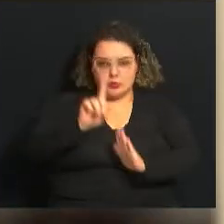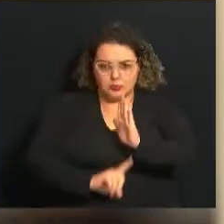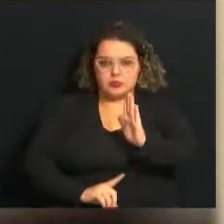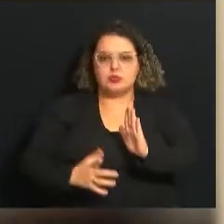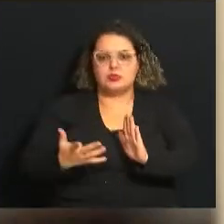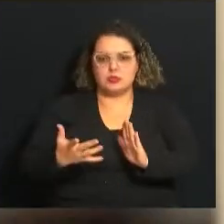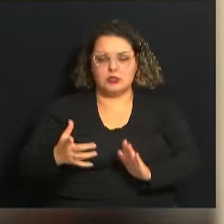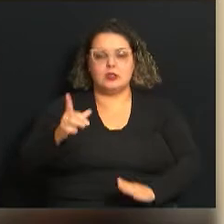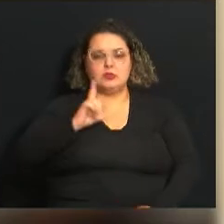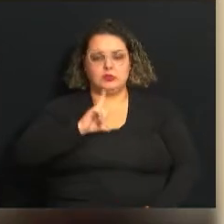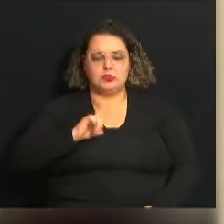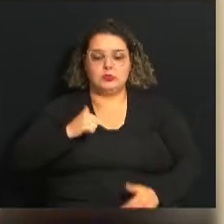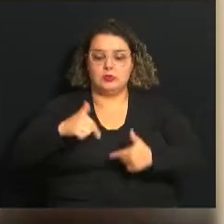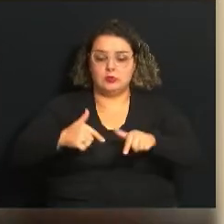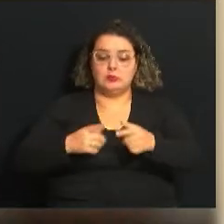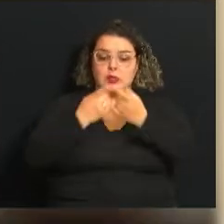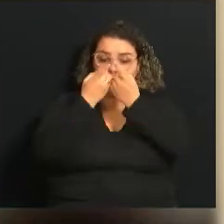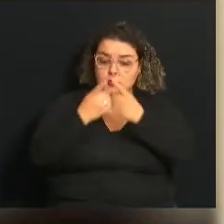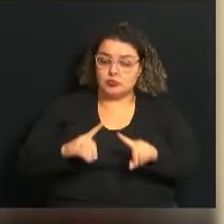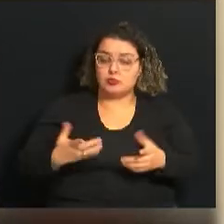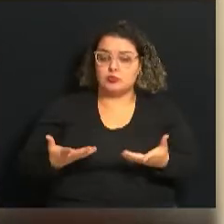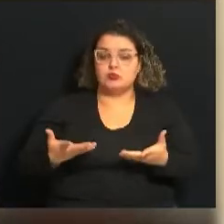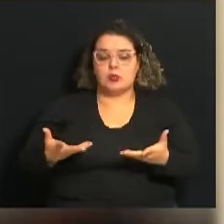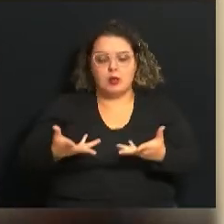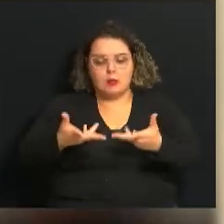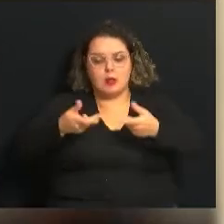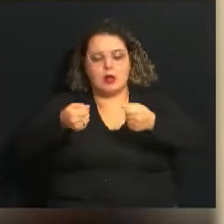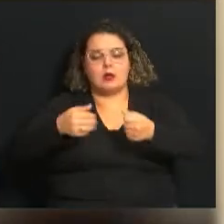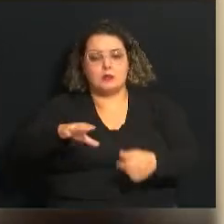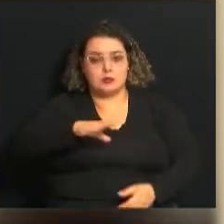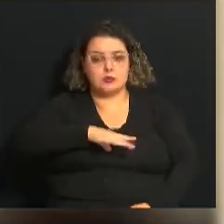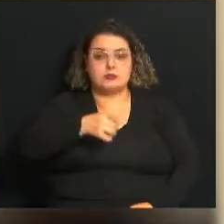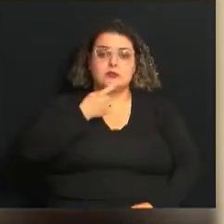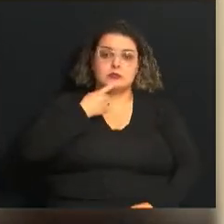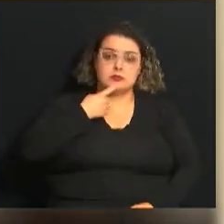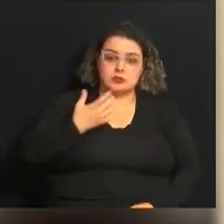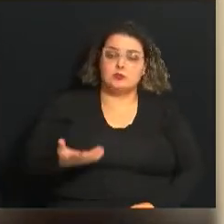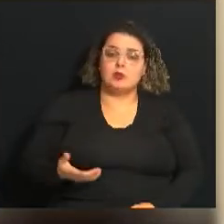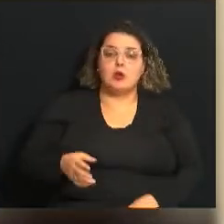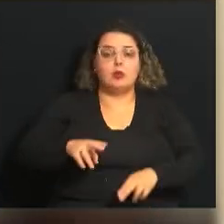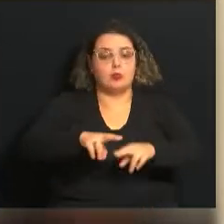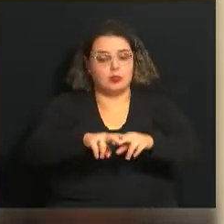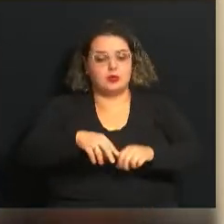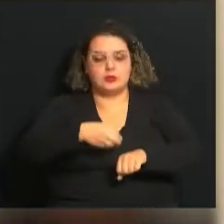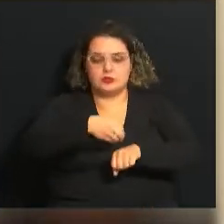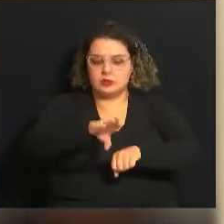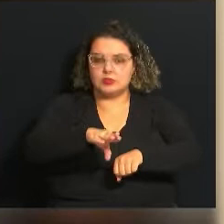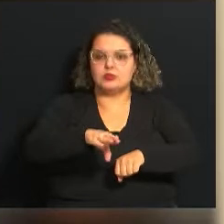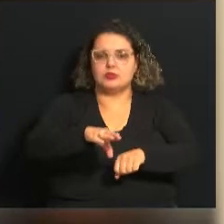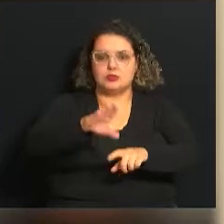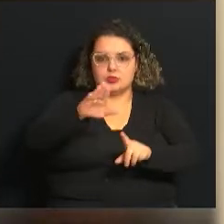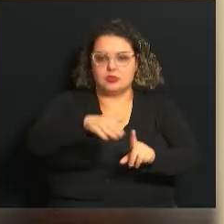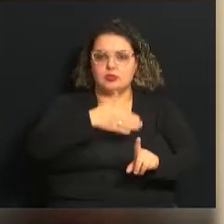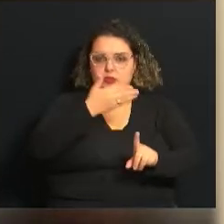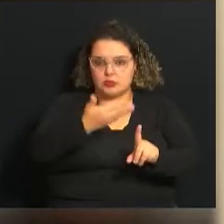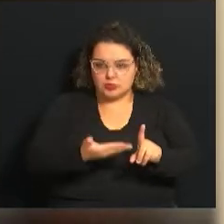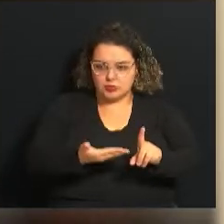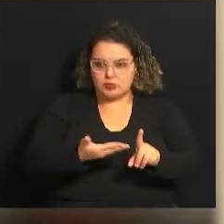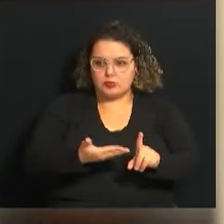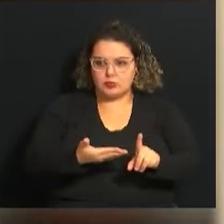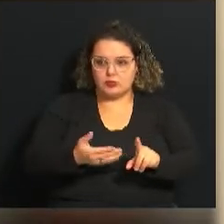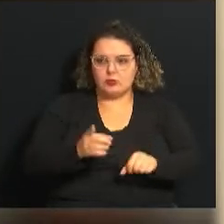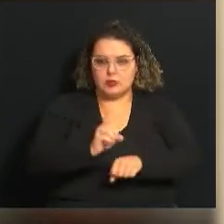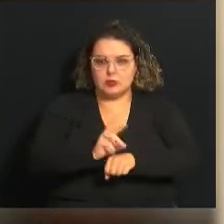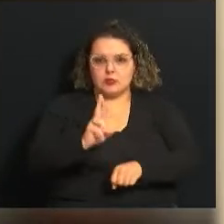trabalho digno e de grande louvor na cidade de Campinas, por isso a indicação desta honraria para o Dr.